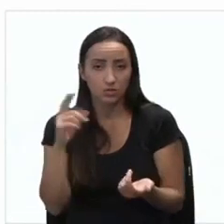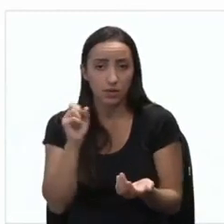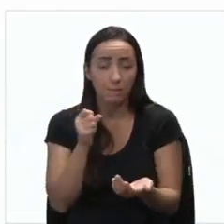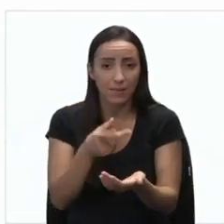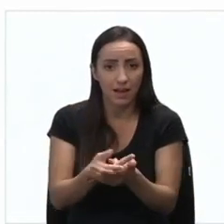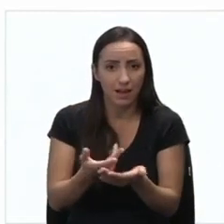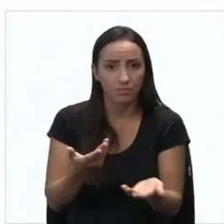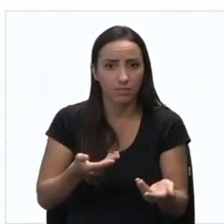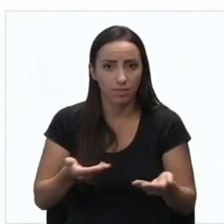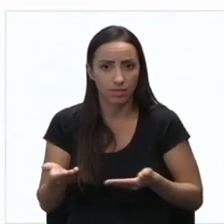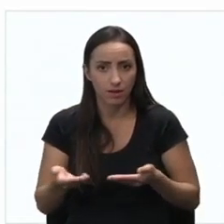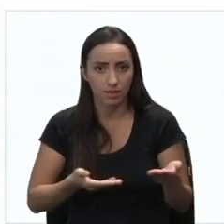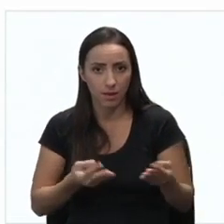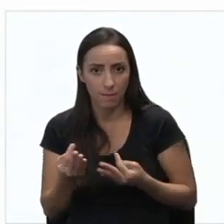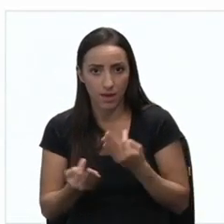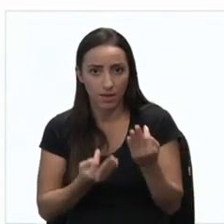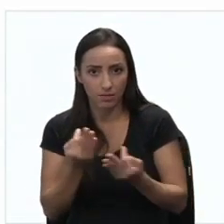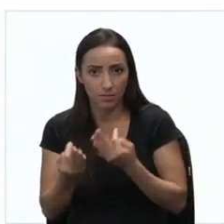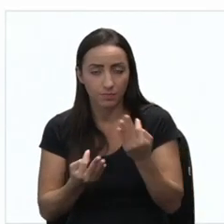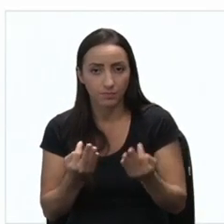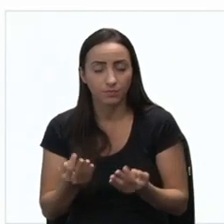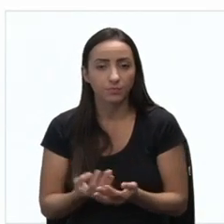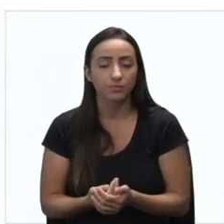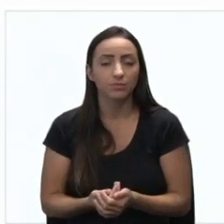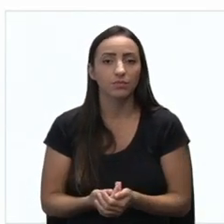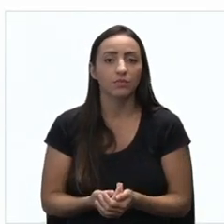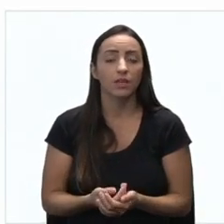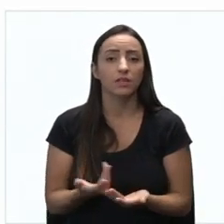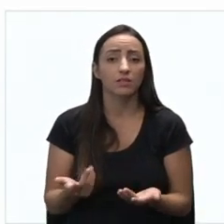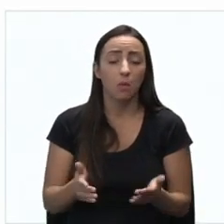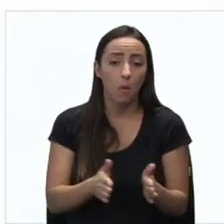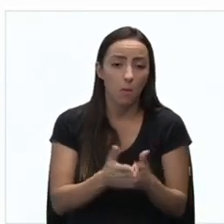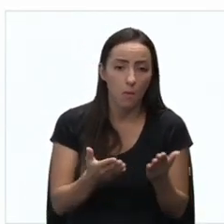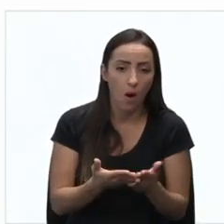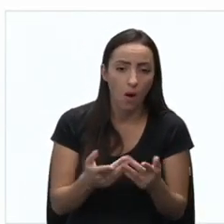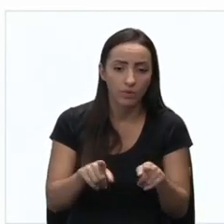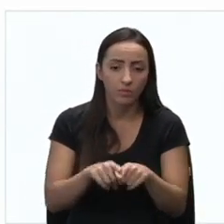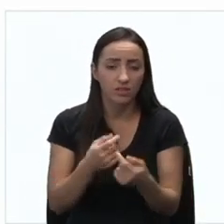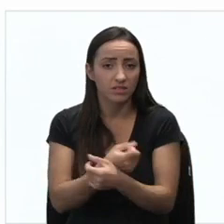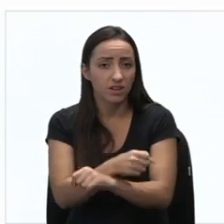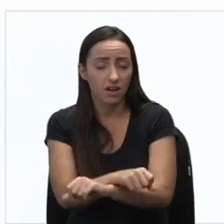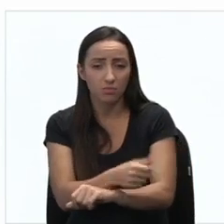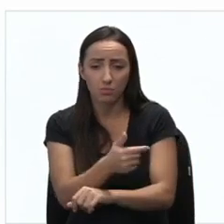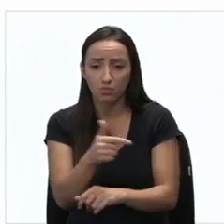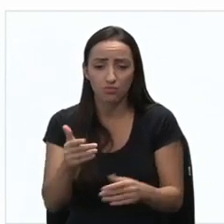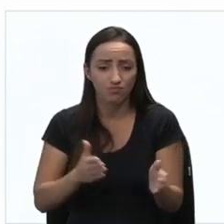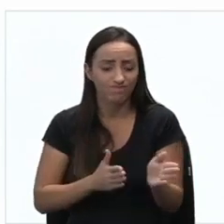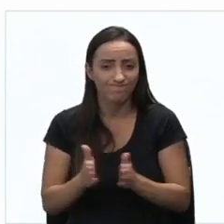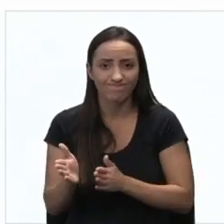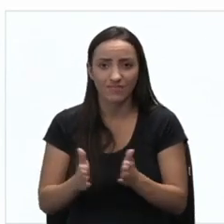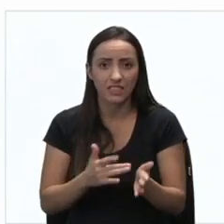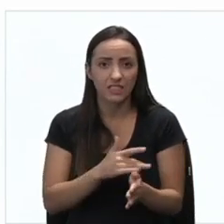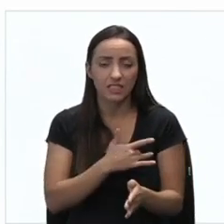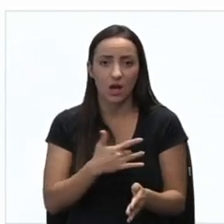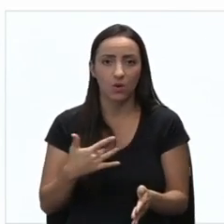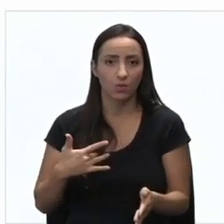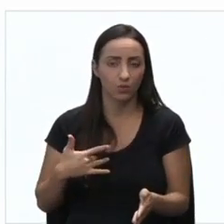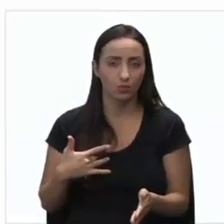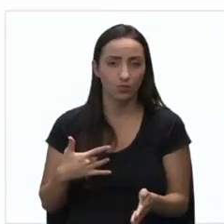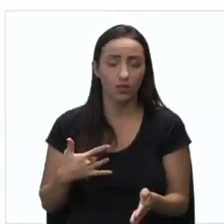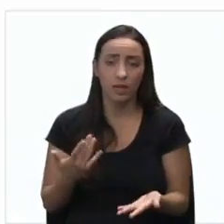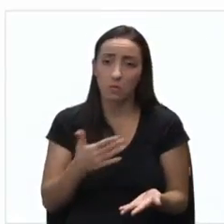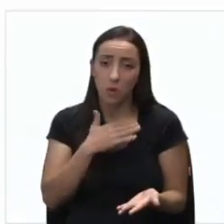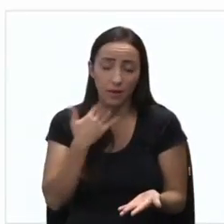os pobres e escravos, eles não tinham acesso à saúde, muitos morriam mesmo, tá? Lá no início do